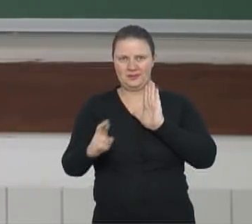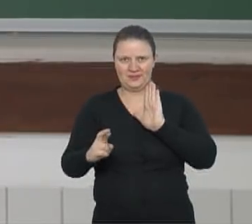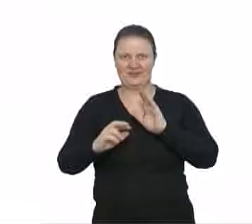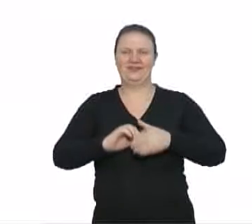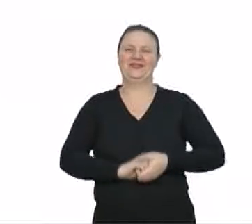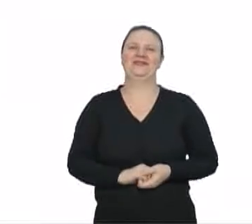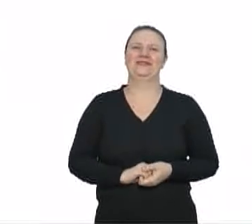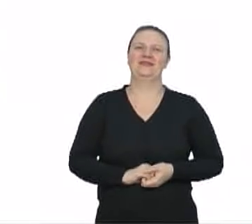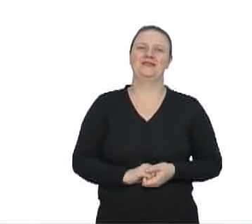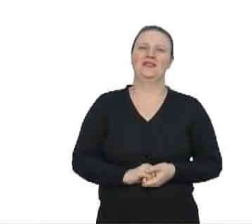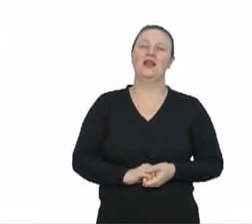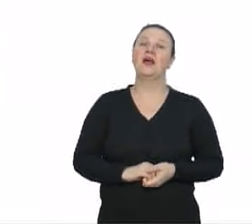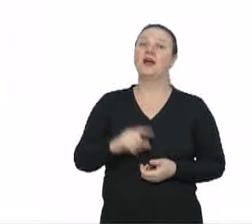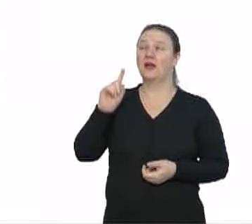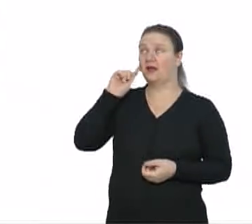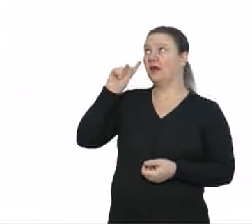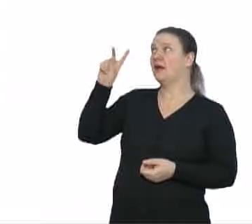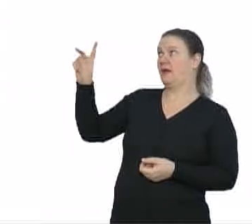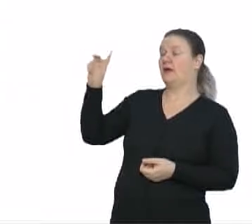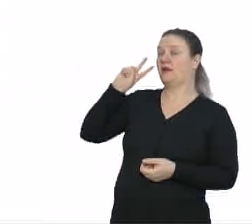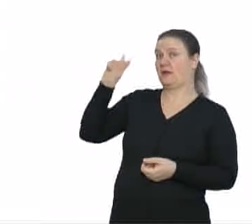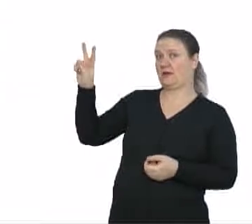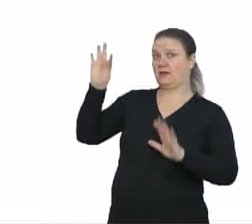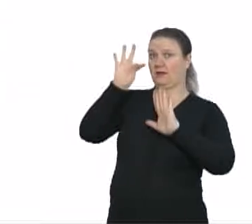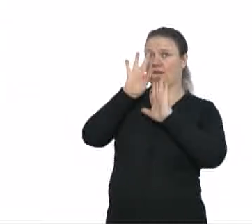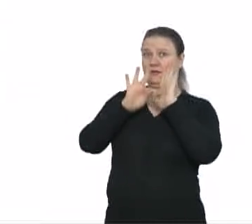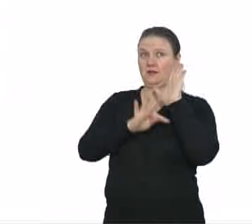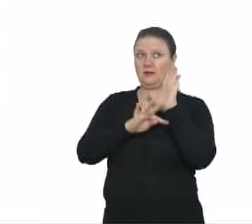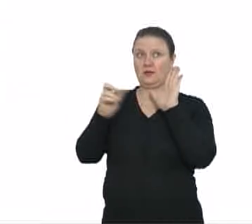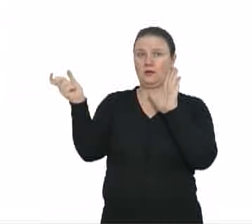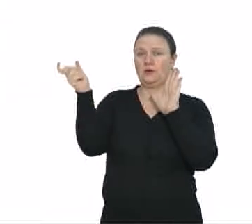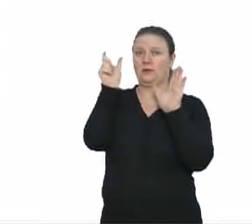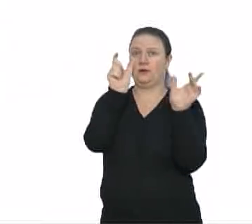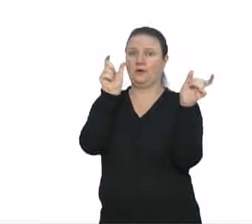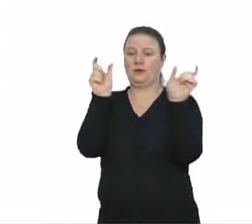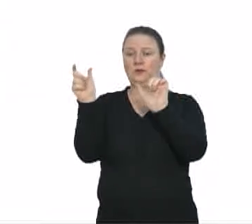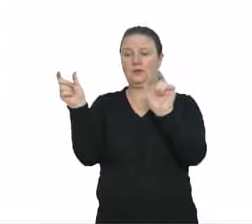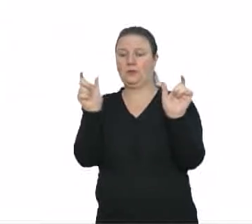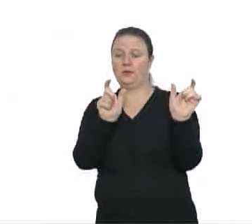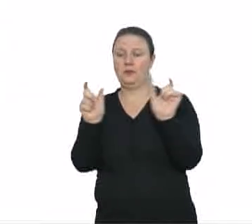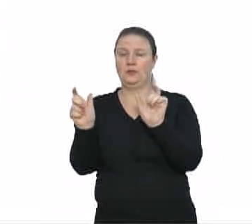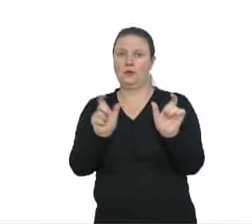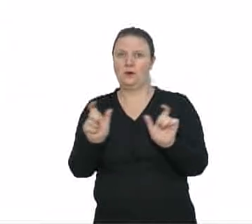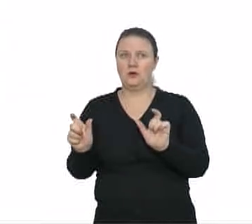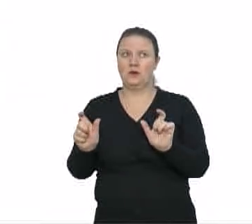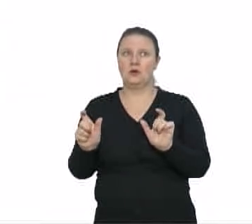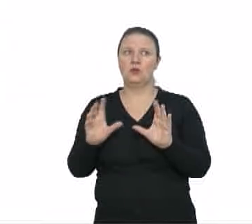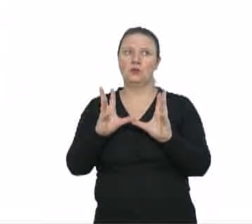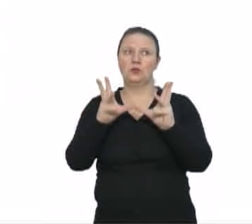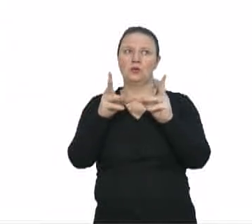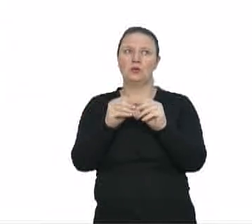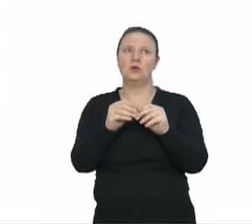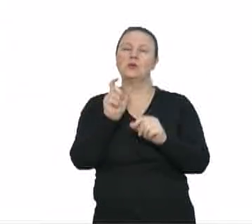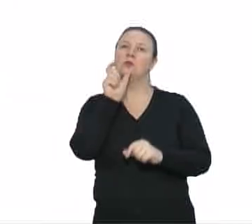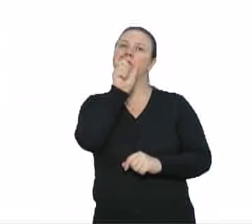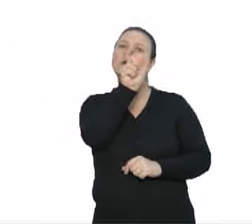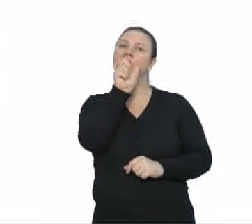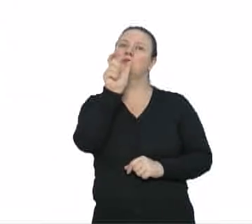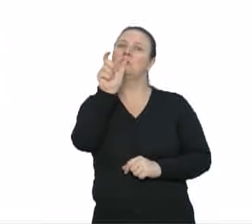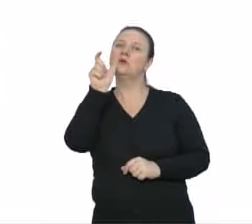lá, complete o texto com as palavras do quadro. Ideia, opinião, relevância social,